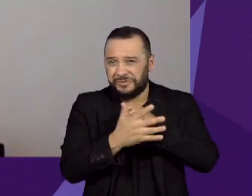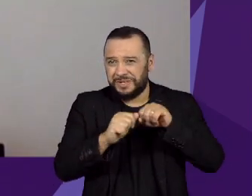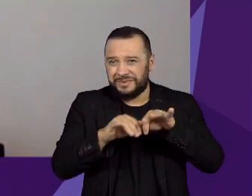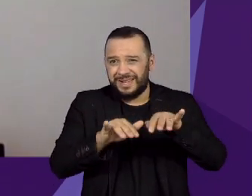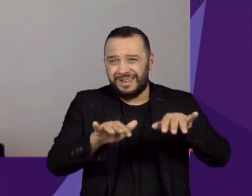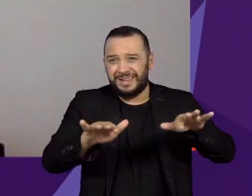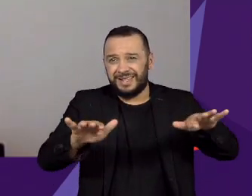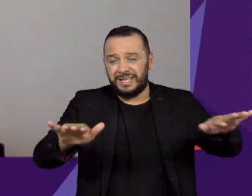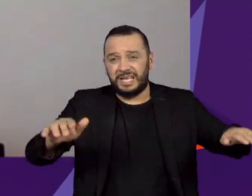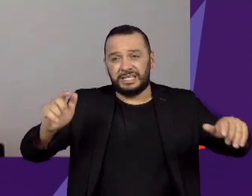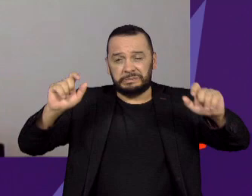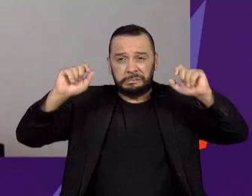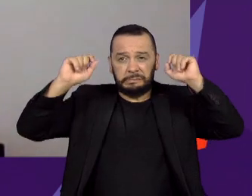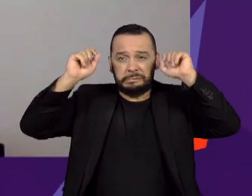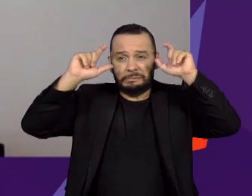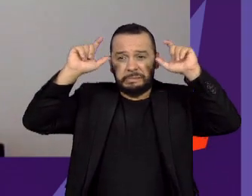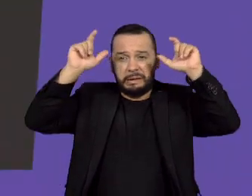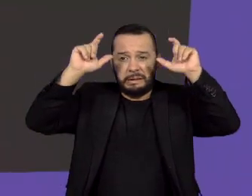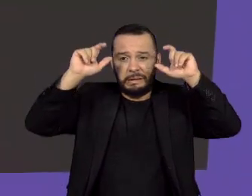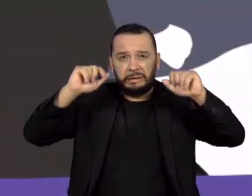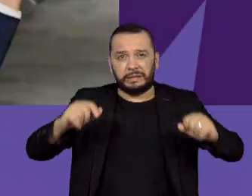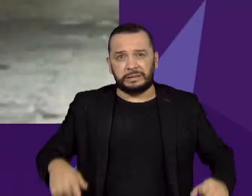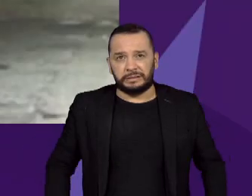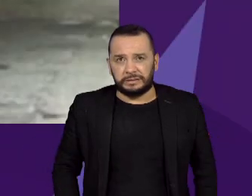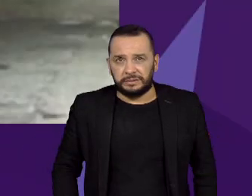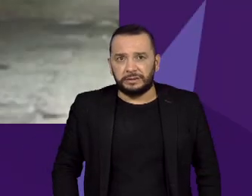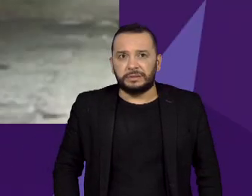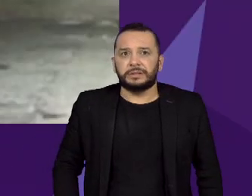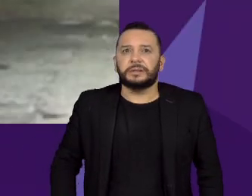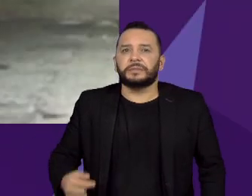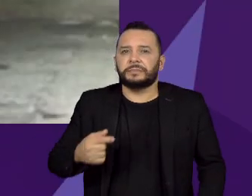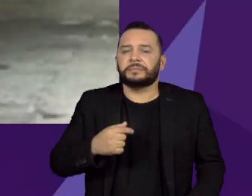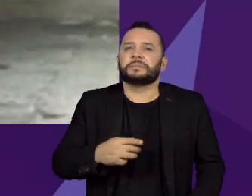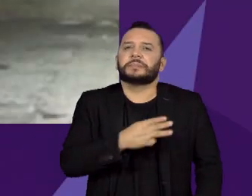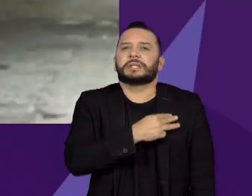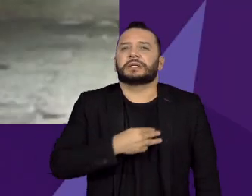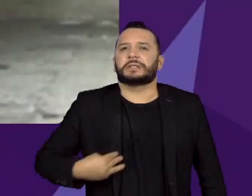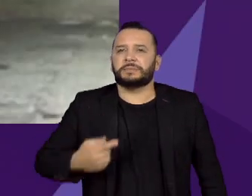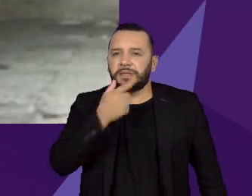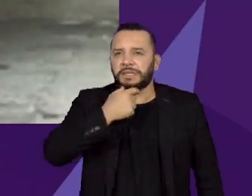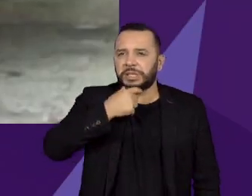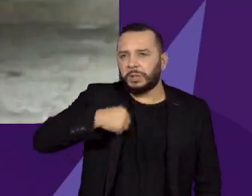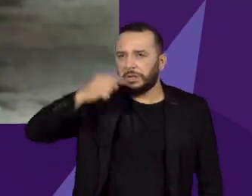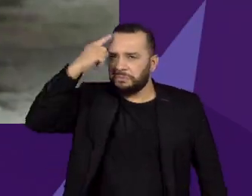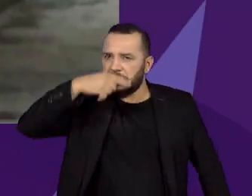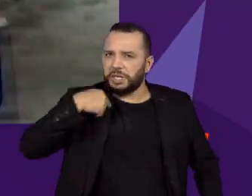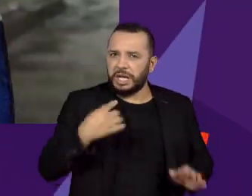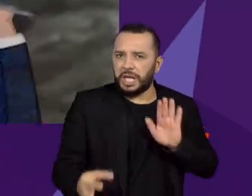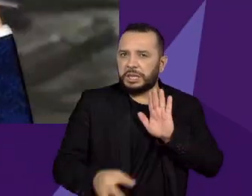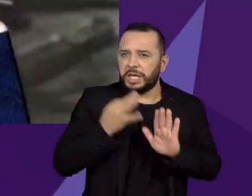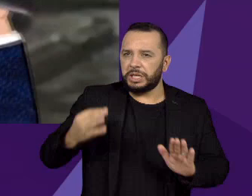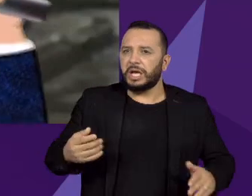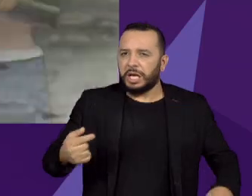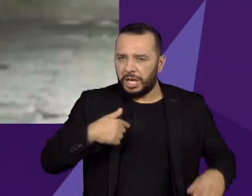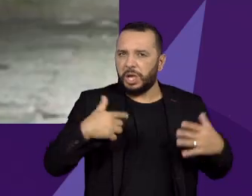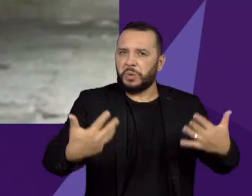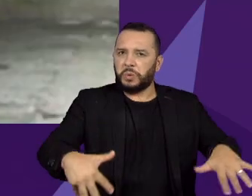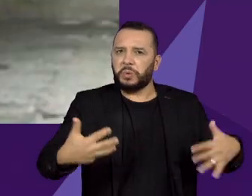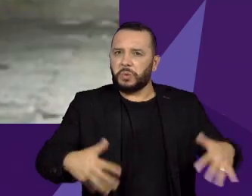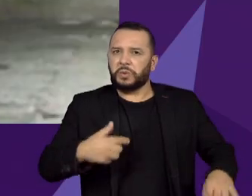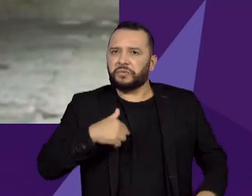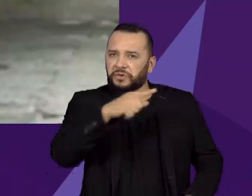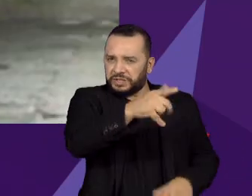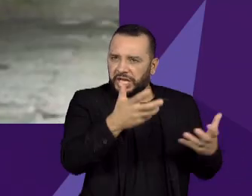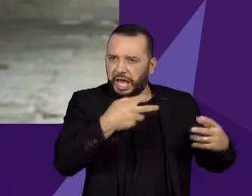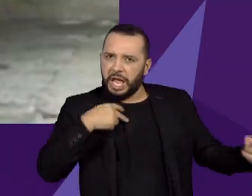naquela primeira e depois passaram a negligenciar. Ô ministro Mandetta, eu que mando na caneta, eta, que tá na cara que tu